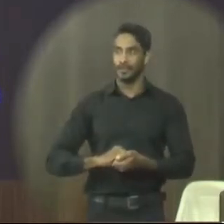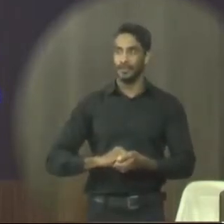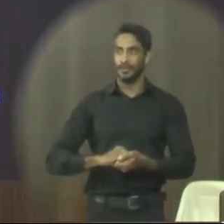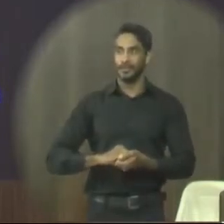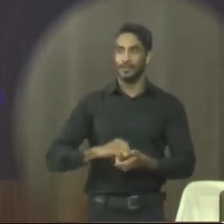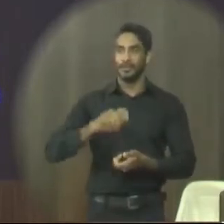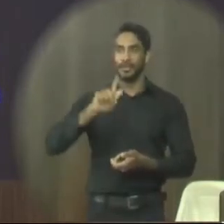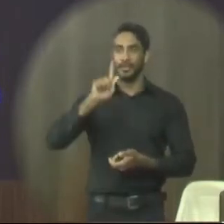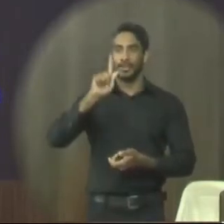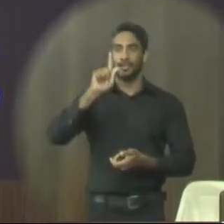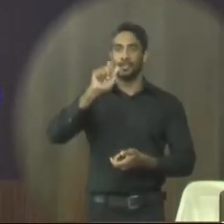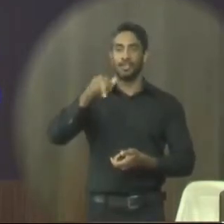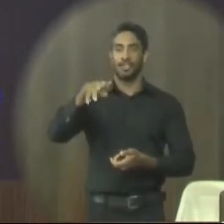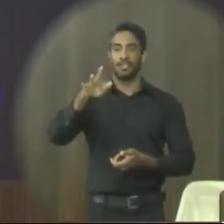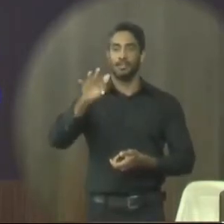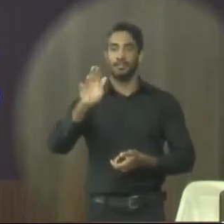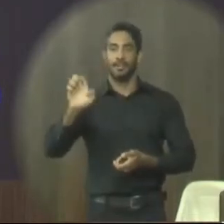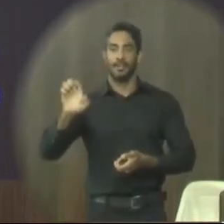Jesse,